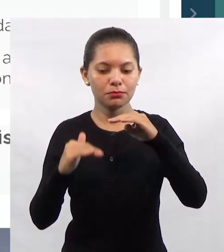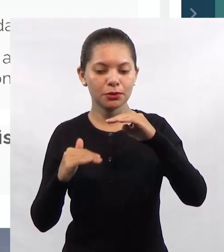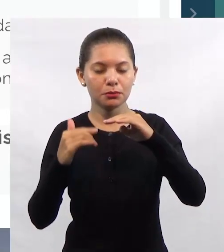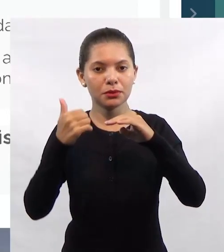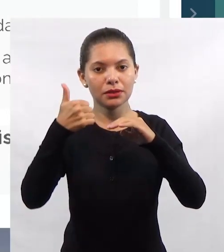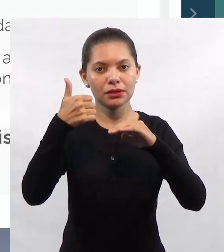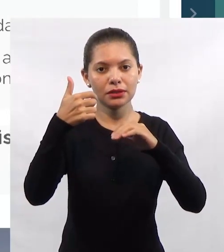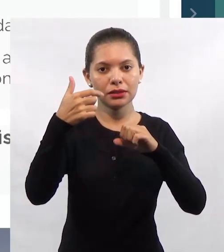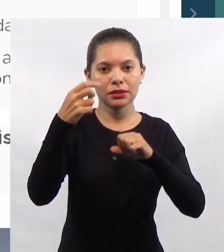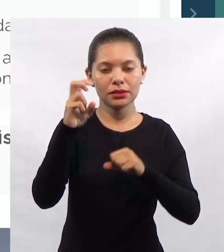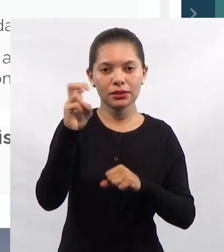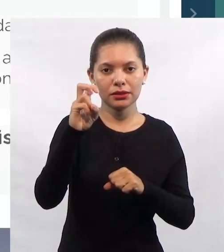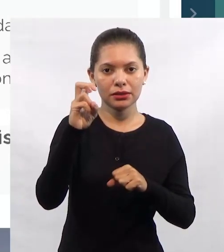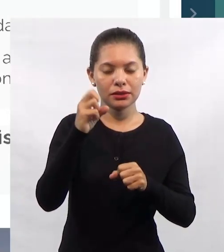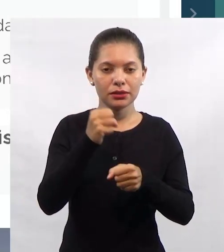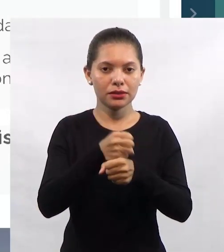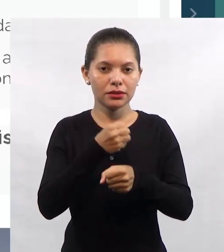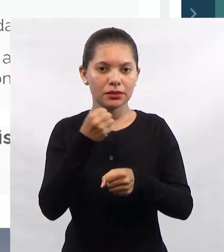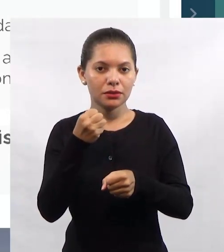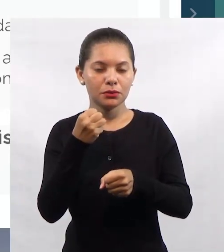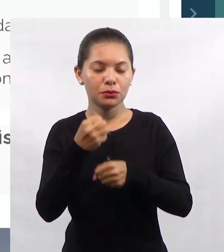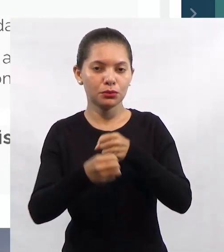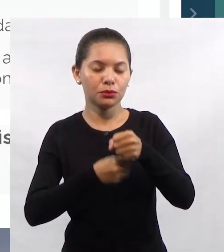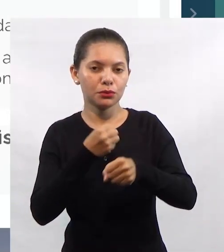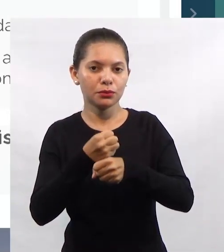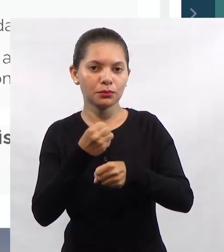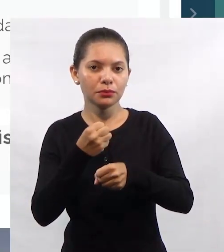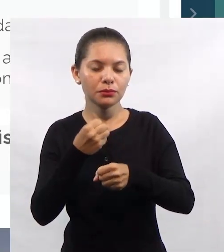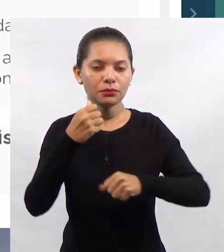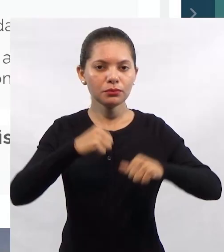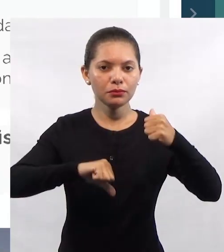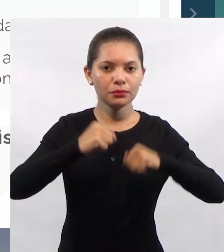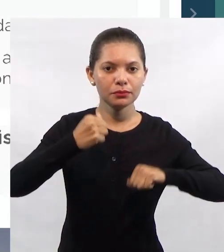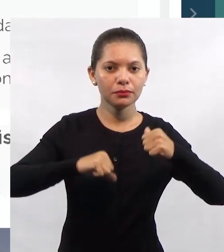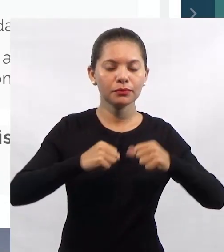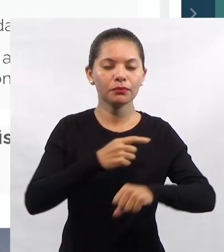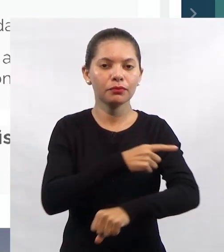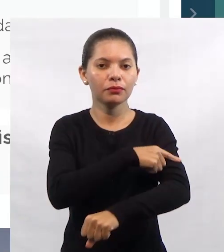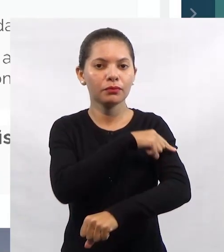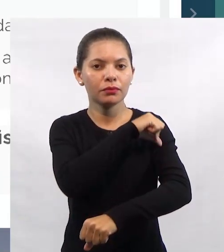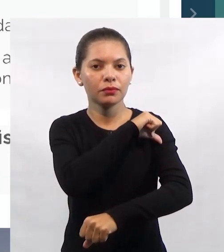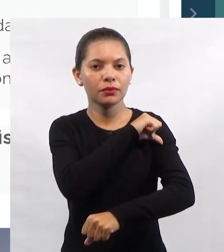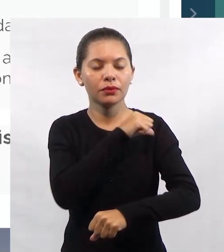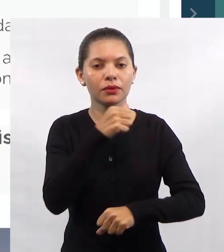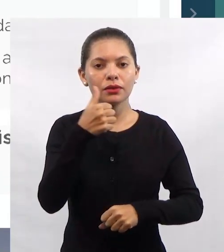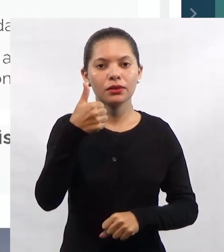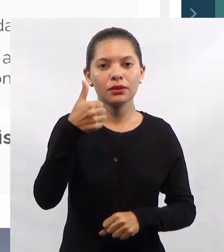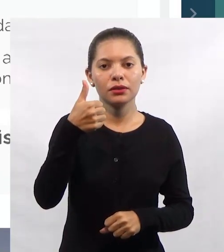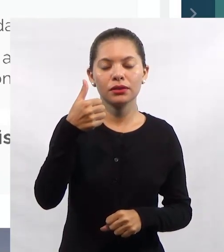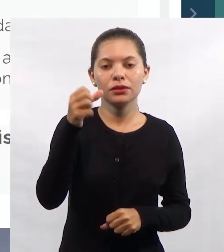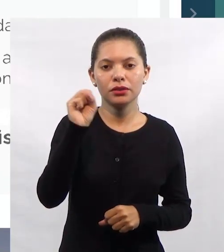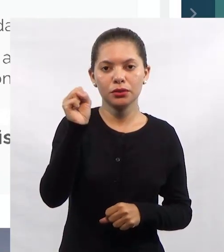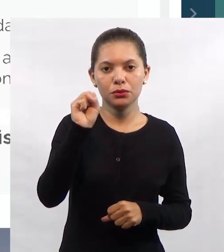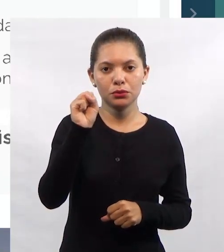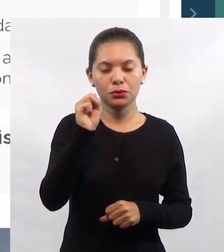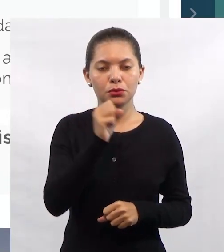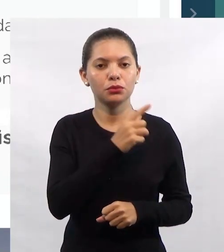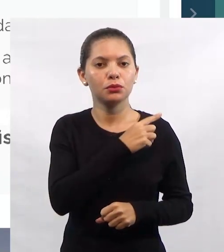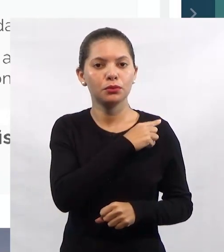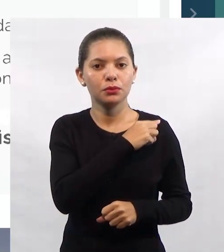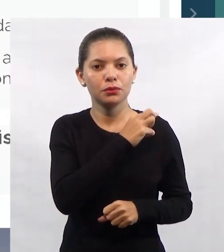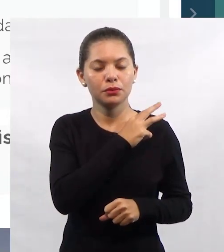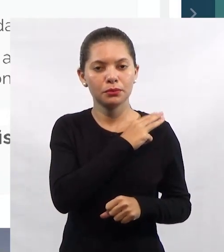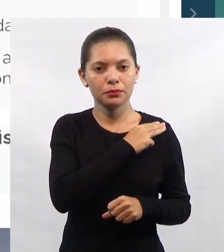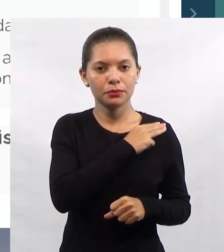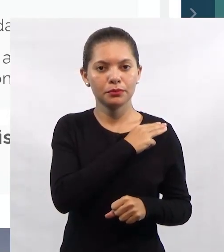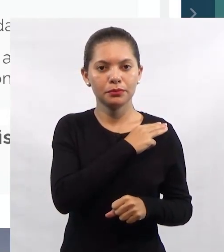viu lá na LDB, né, 15 anos para os exames com relação ao ensino fundamental e 18 anos para exames com